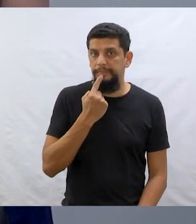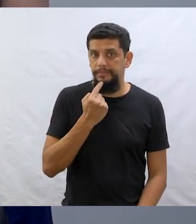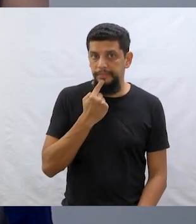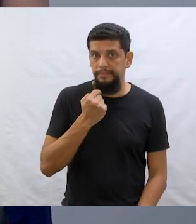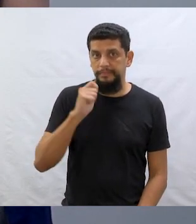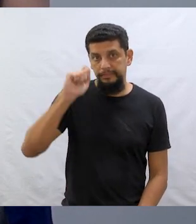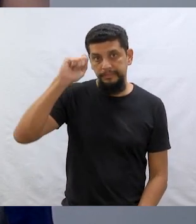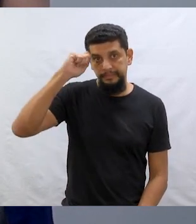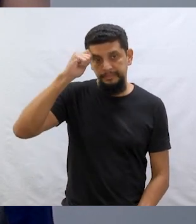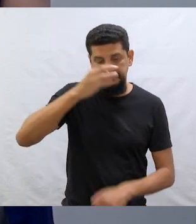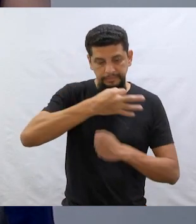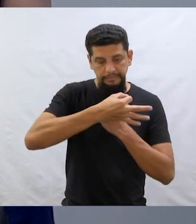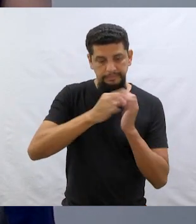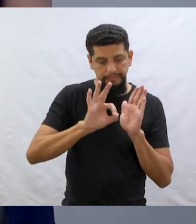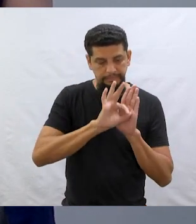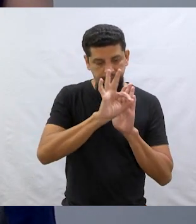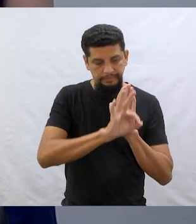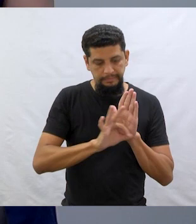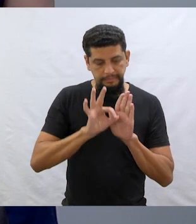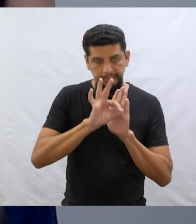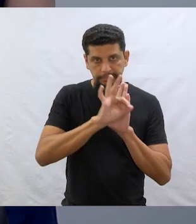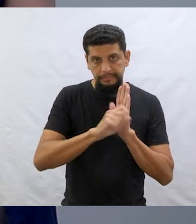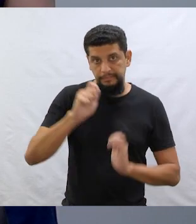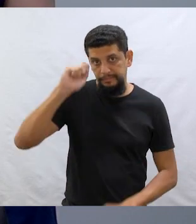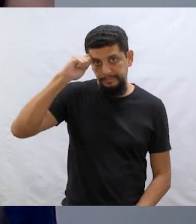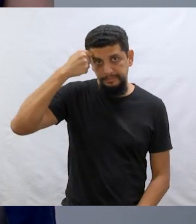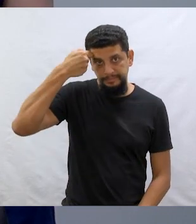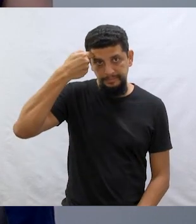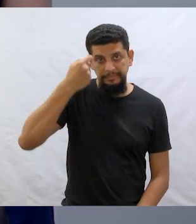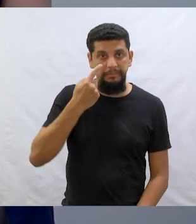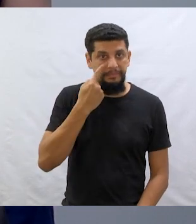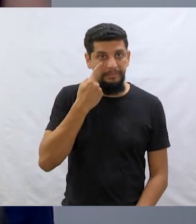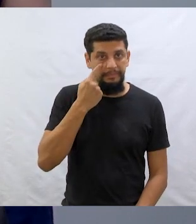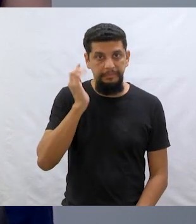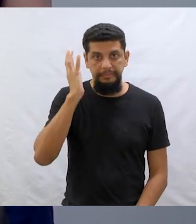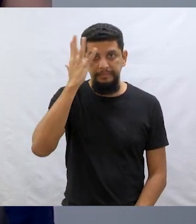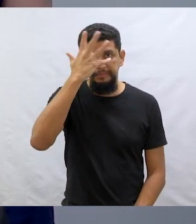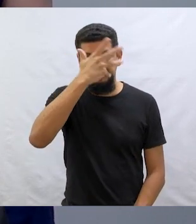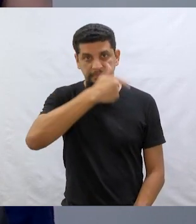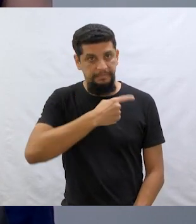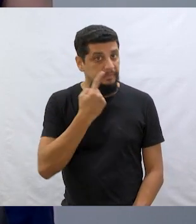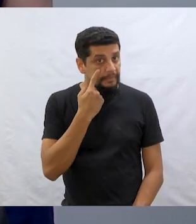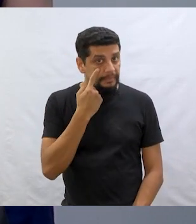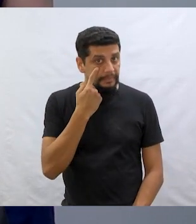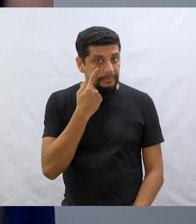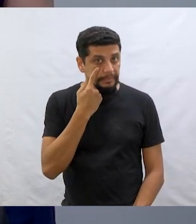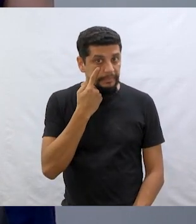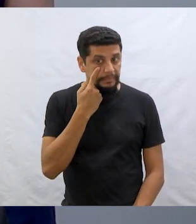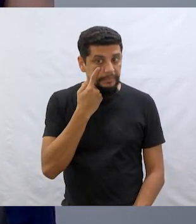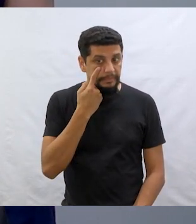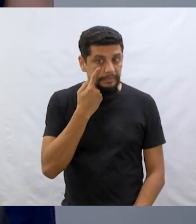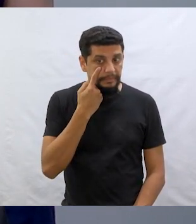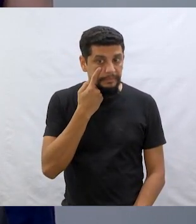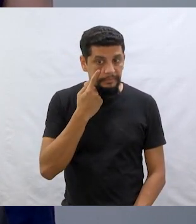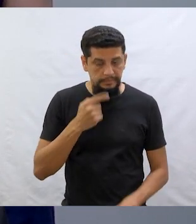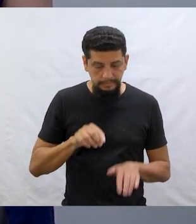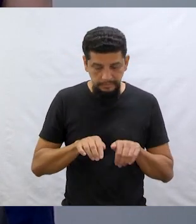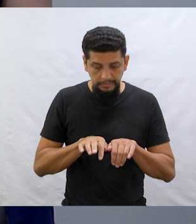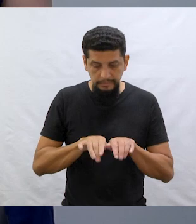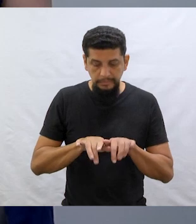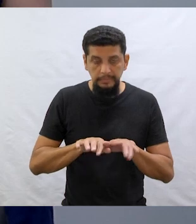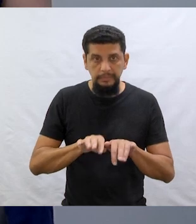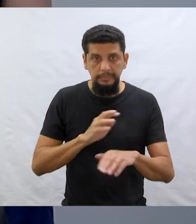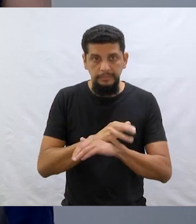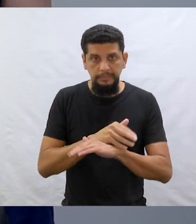vermelha com pintas pretas. Olha ela aqui. Estão vendo? Tem as patinhas